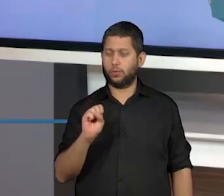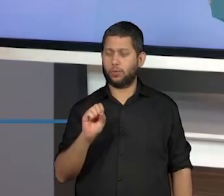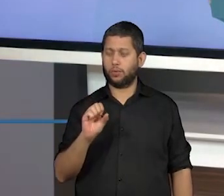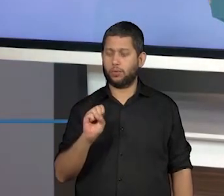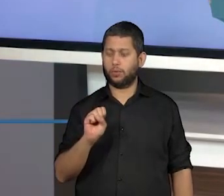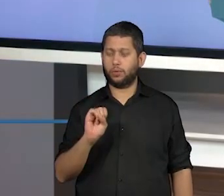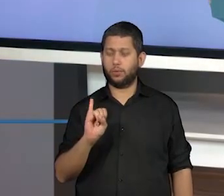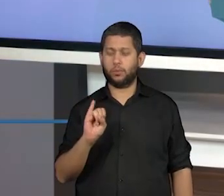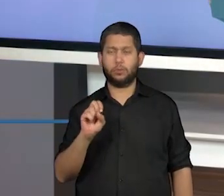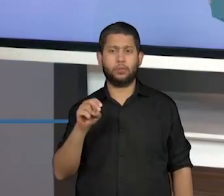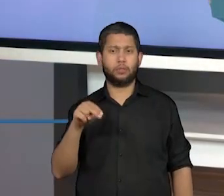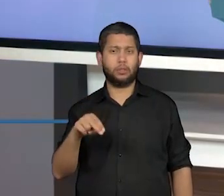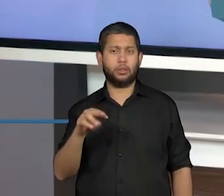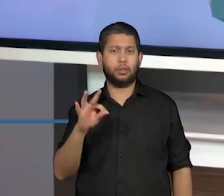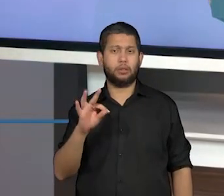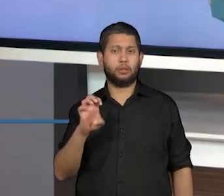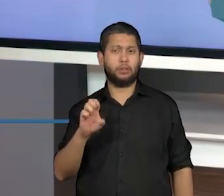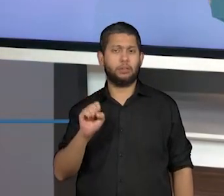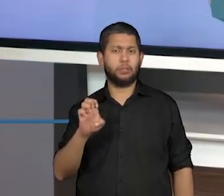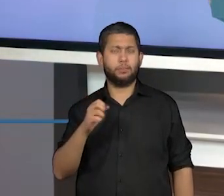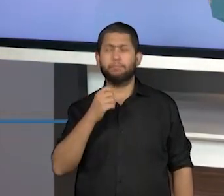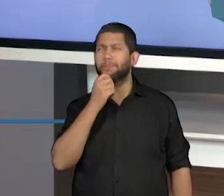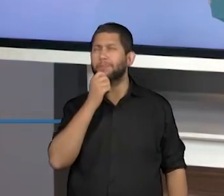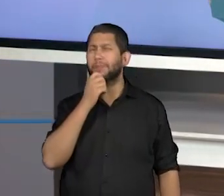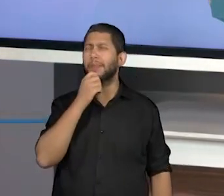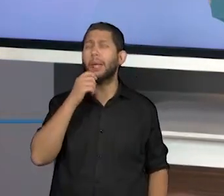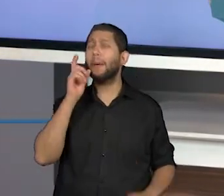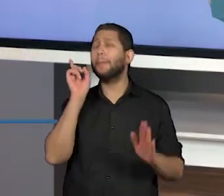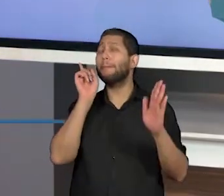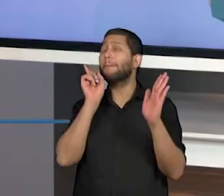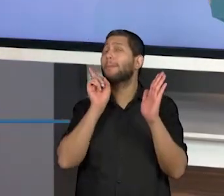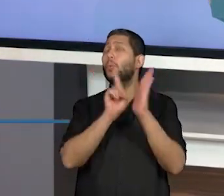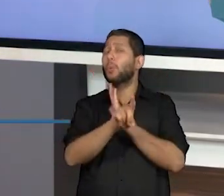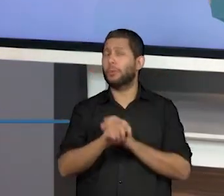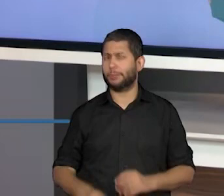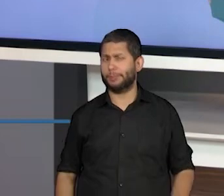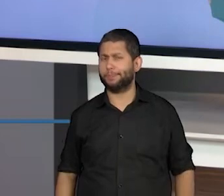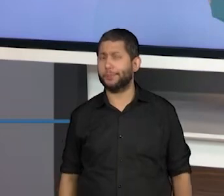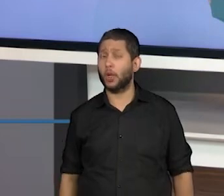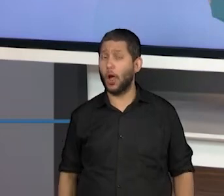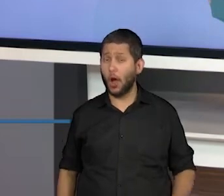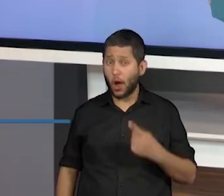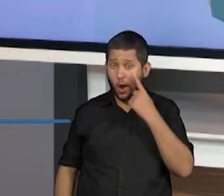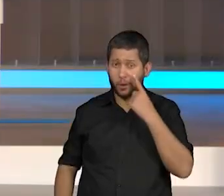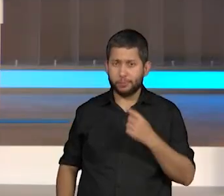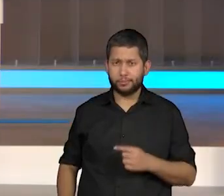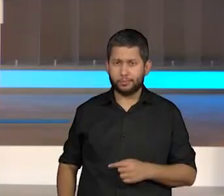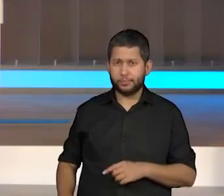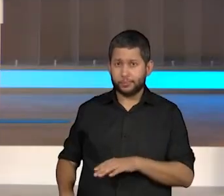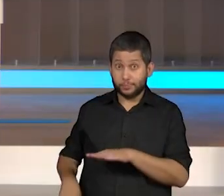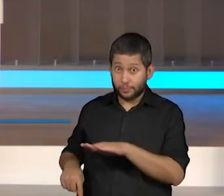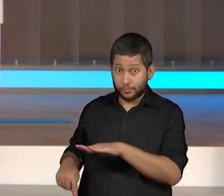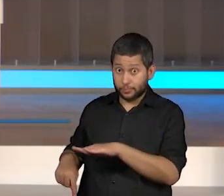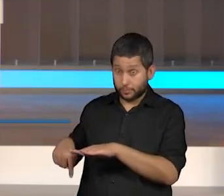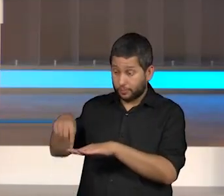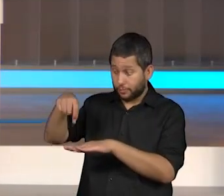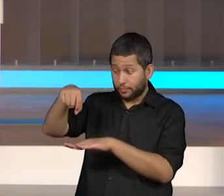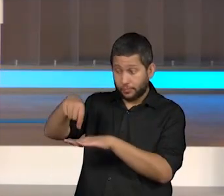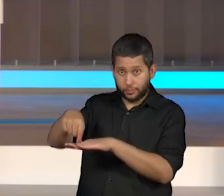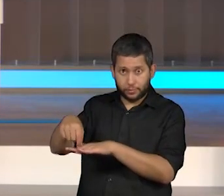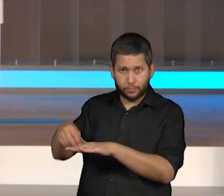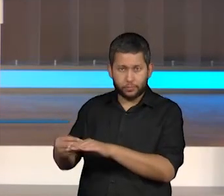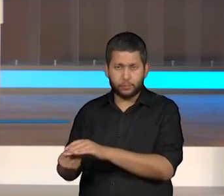se as plantas são seres vivos? Vocês já pensaram sobre isso? Será que as plantas são